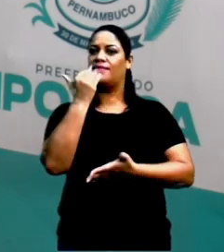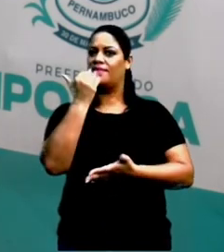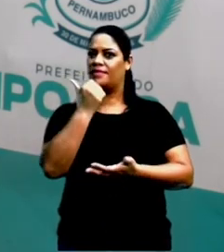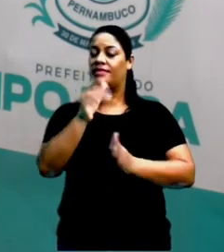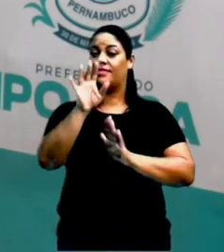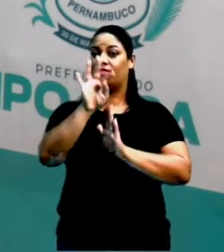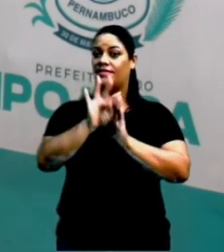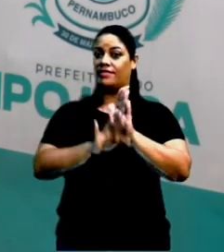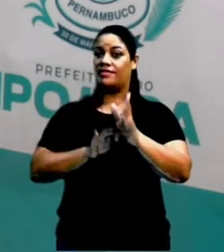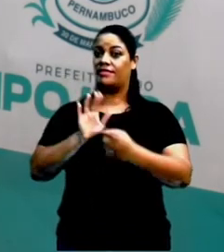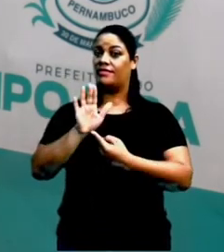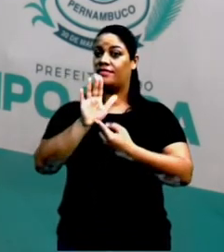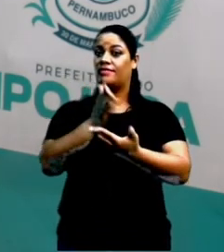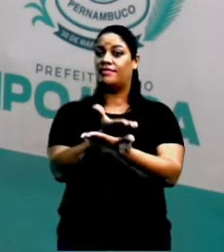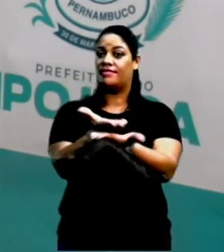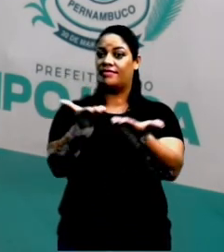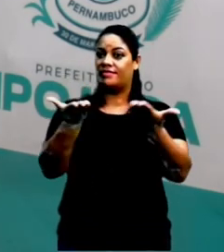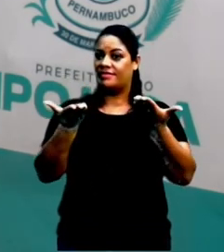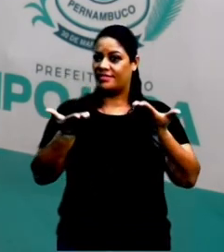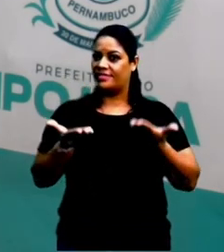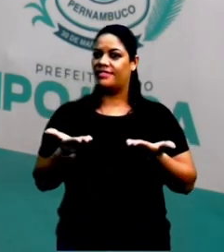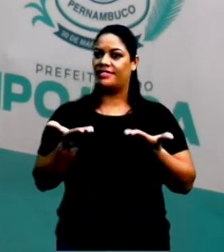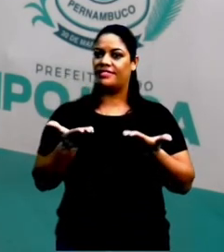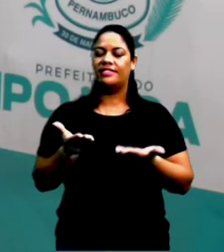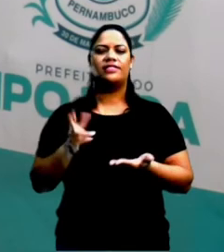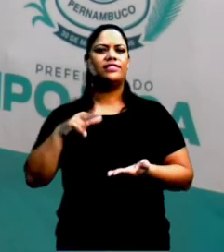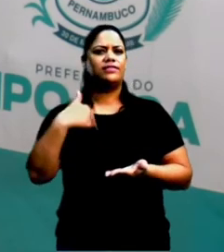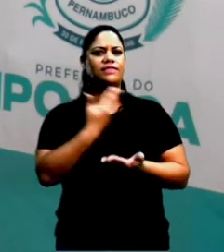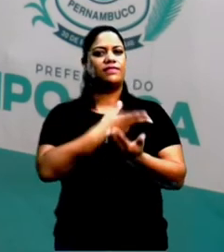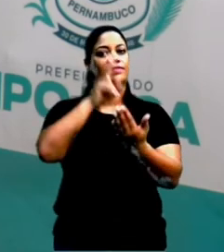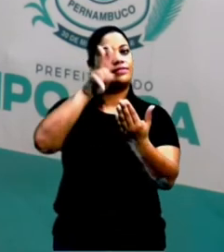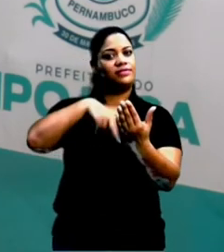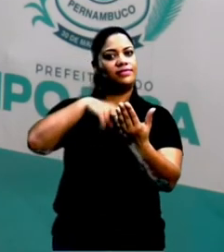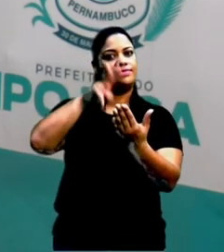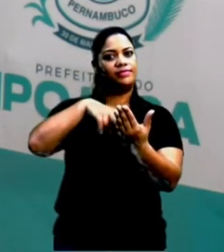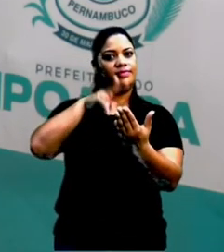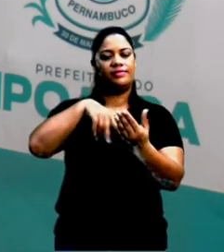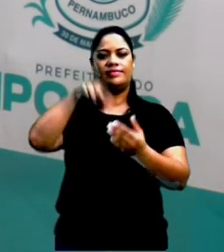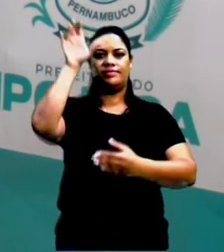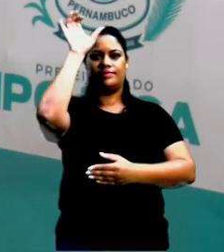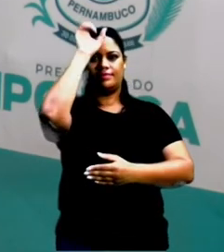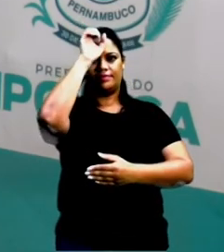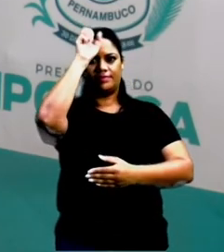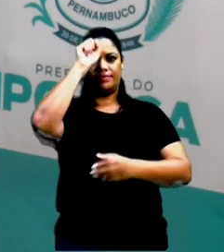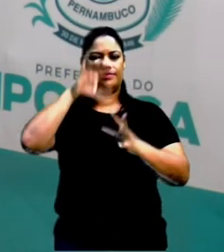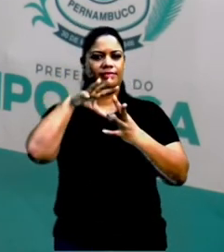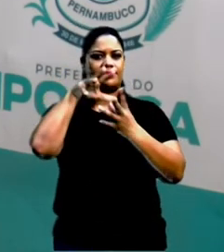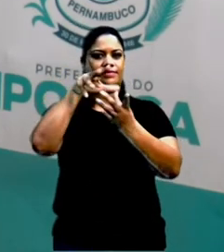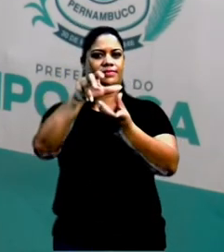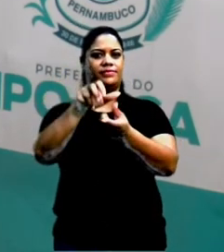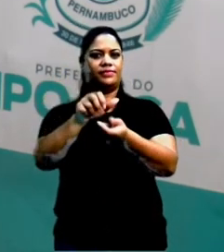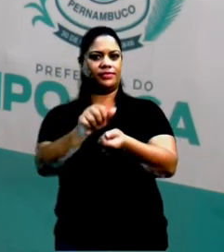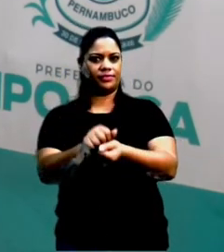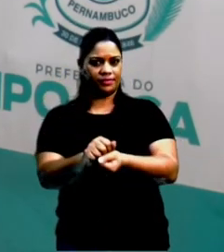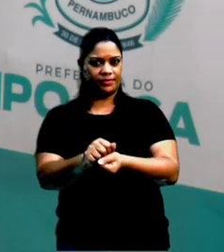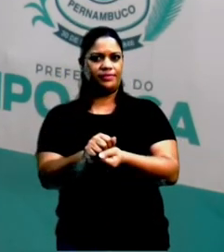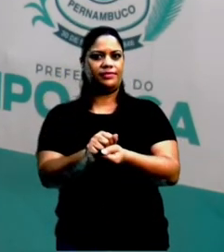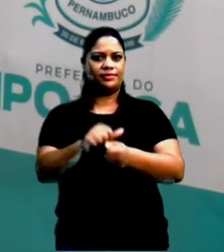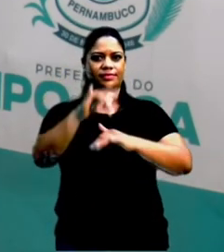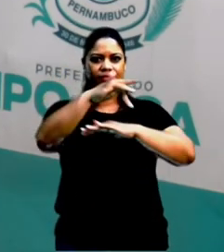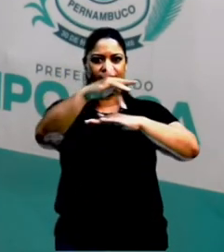texto vem mostrar que o que a gente lê, aquilo que a gente aprende no mundo, nas